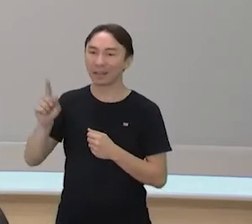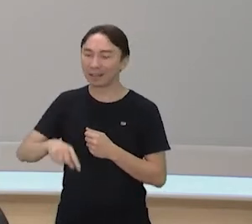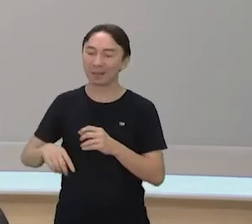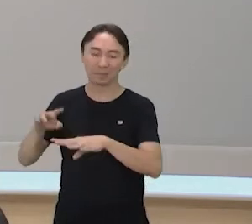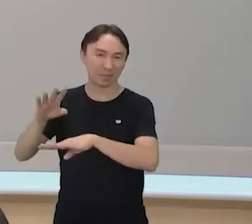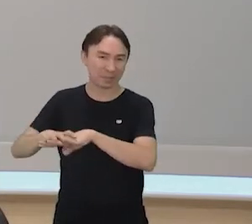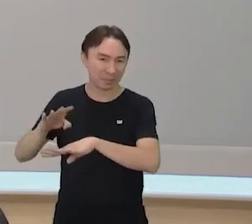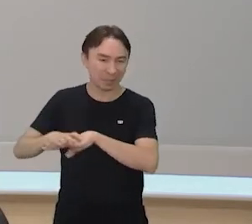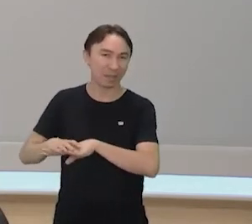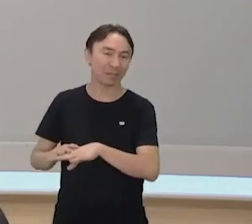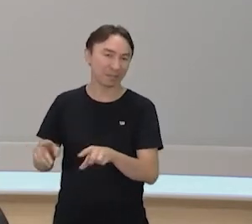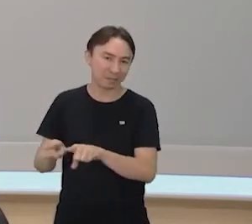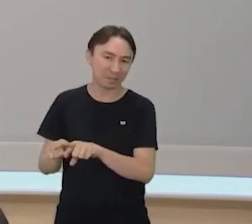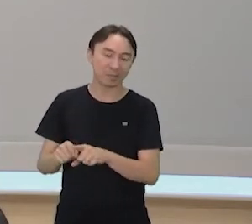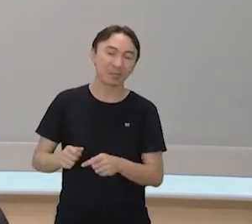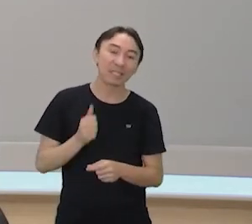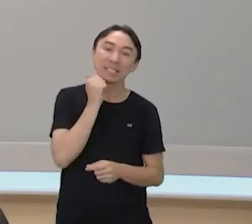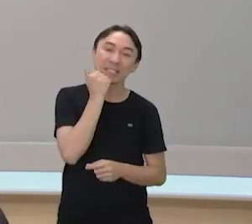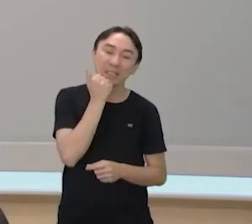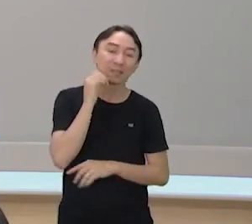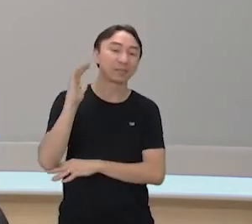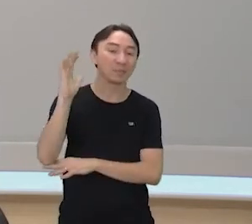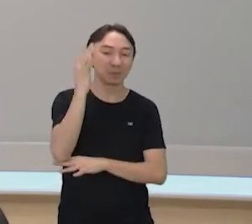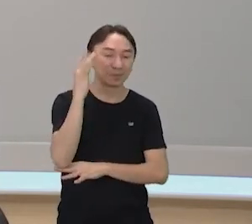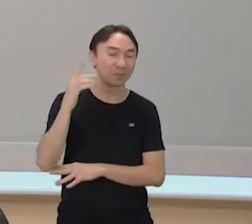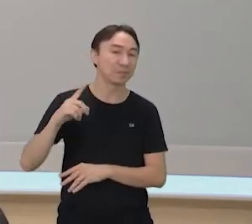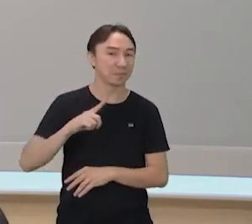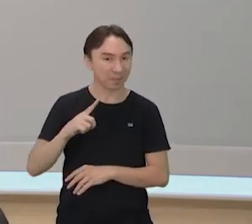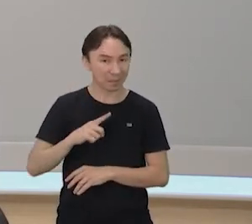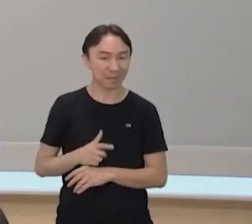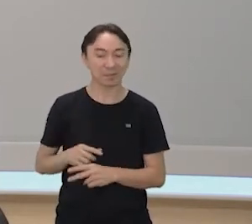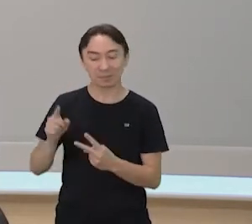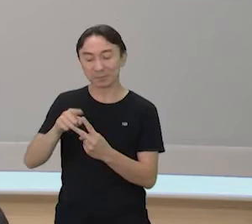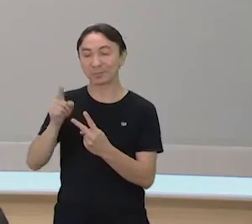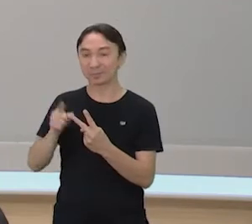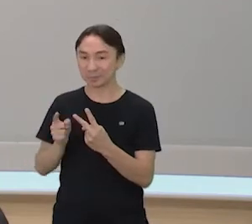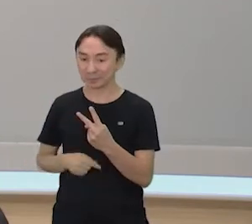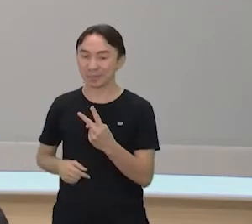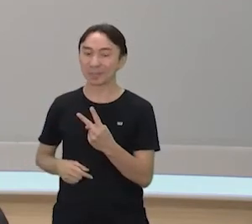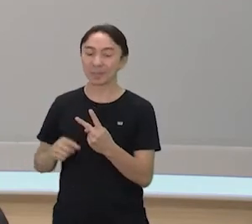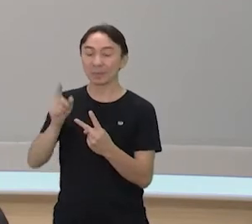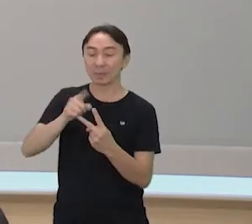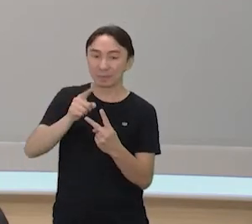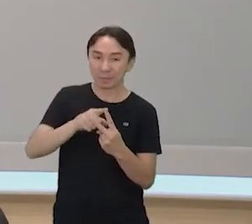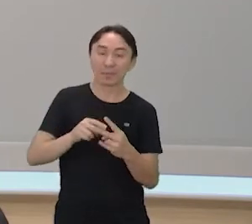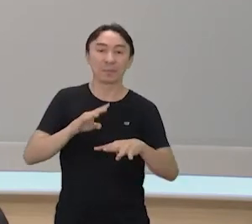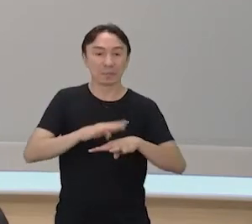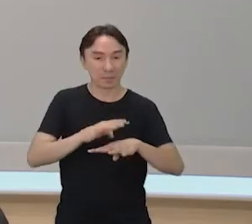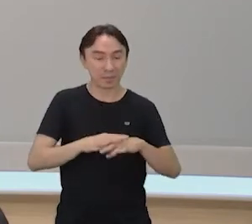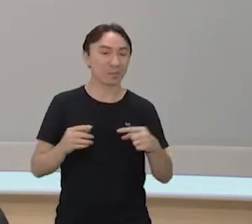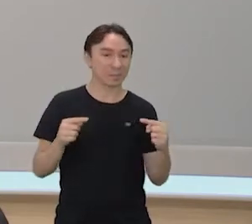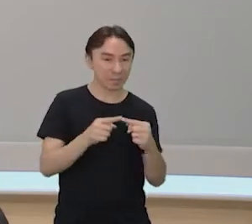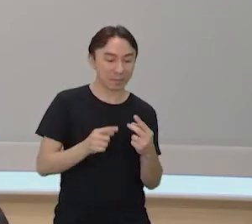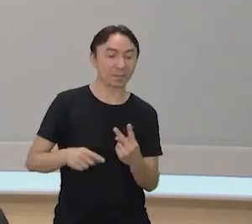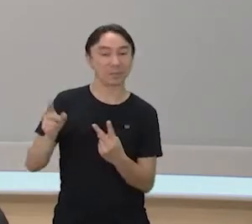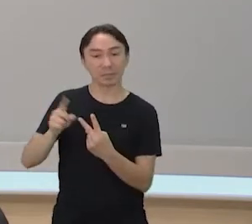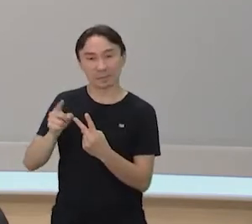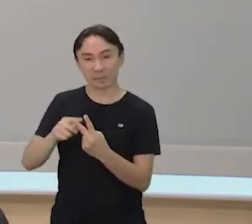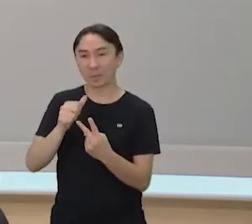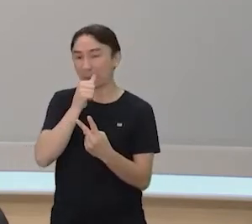estou com matemática conectada e também a cultura do solo do campo à cidade. Esses componentes aparecem só para